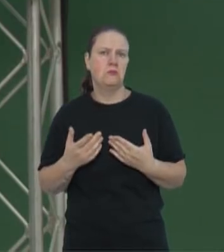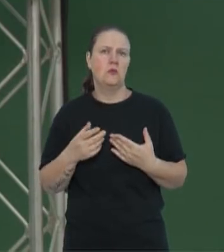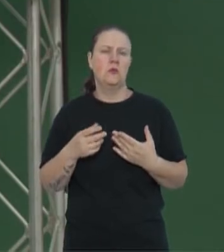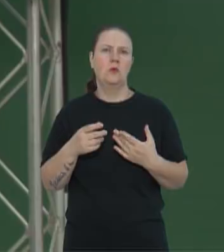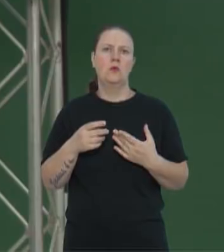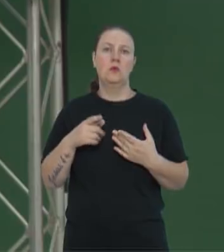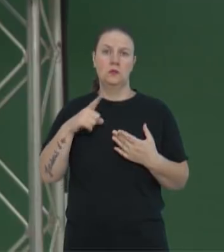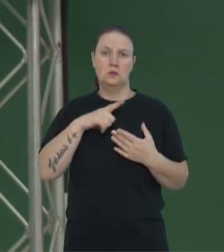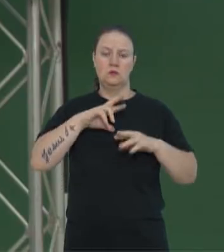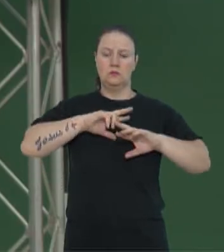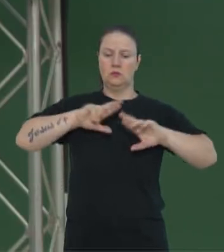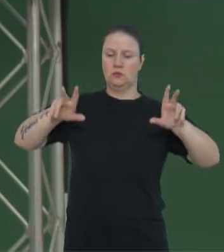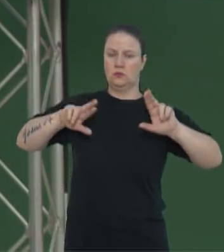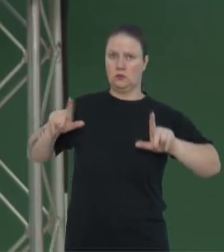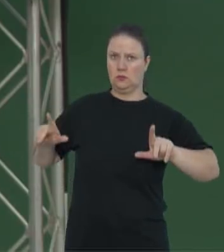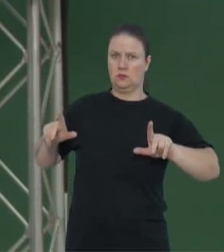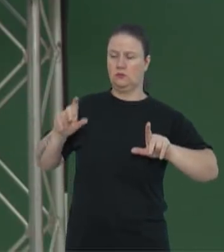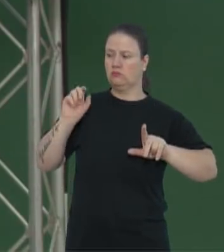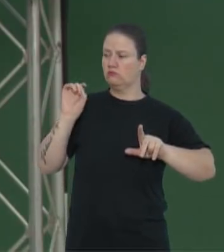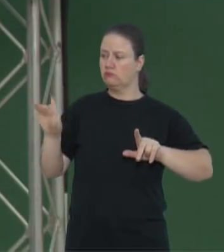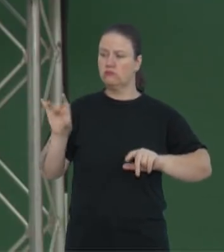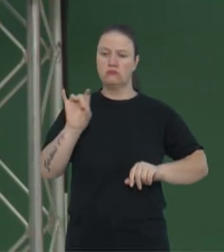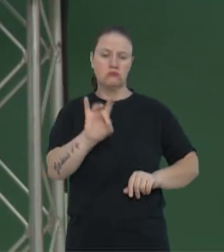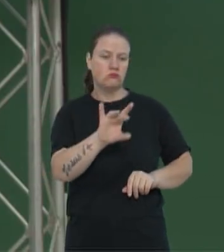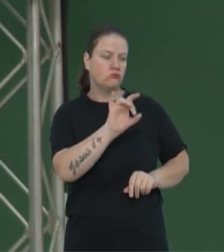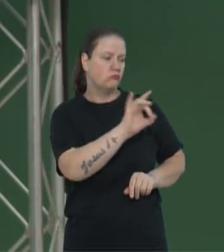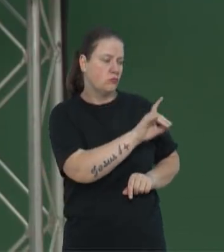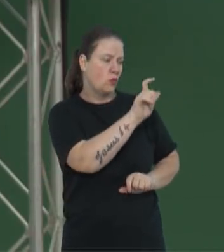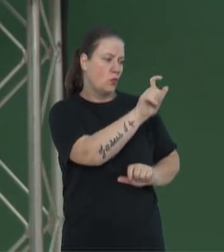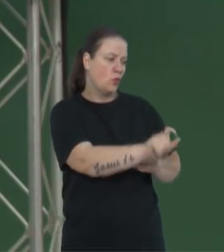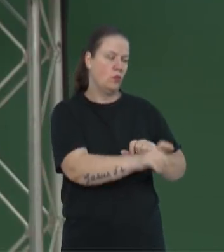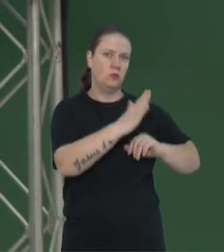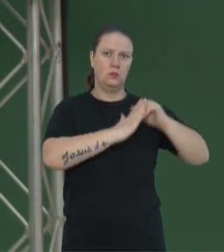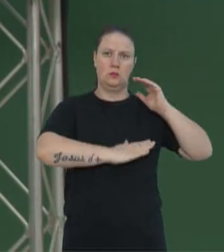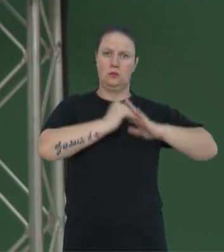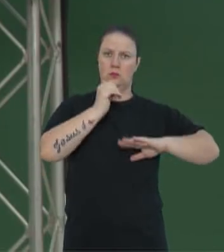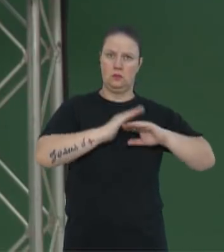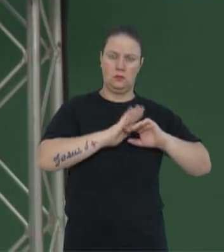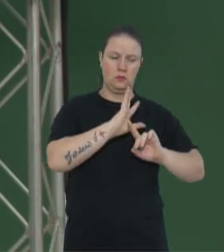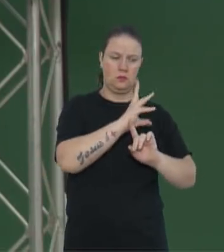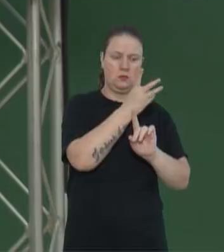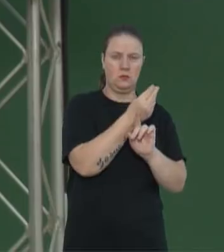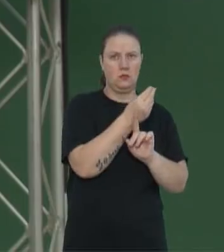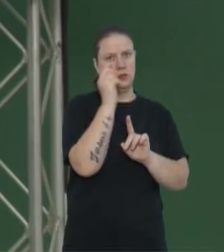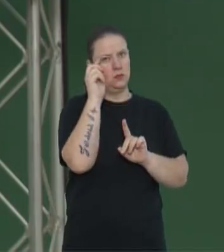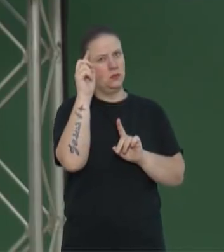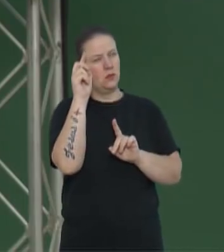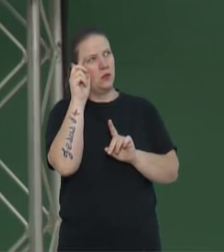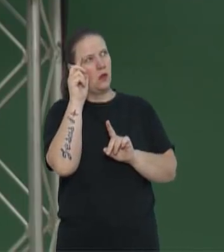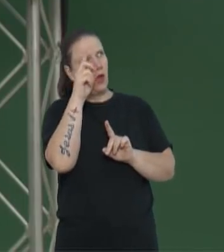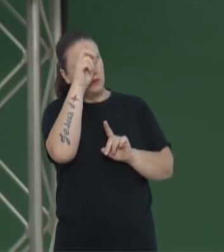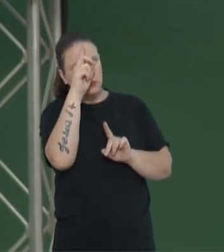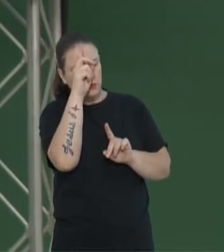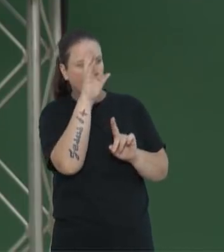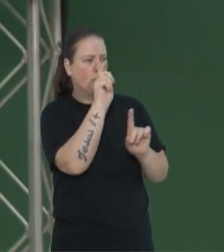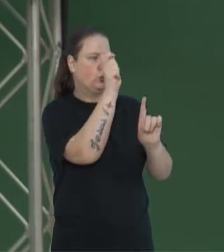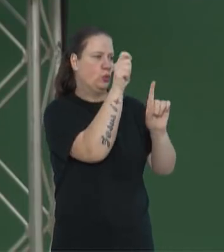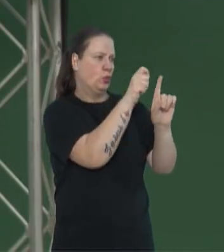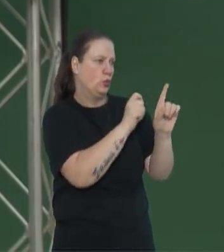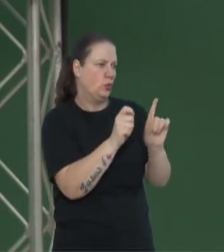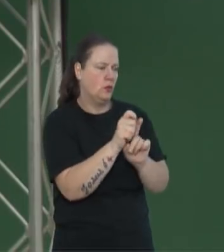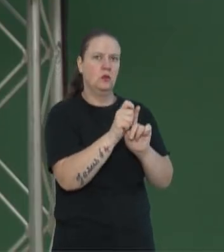muitas diferenças nas ações artísticas. Geralmente, quando a gente pensa no artista, a gente pensa nele ou esculpindo, ou ele desenhando, ou ele